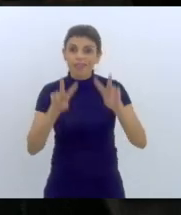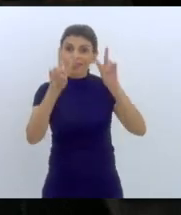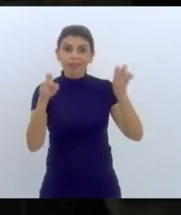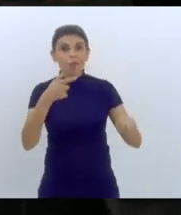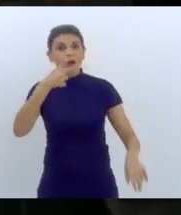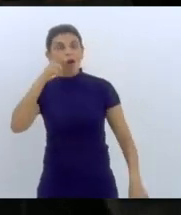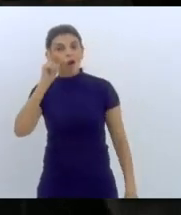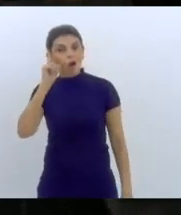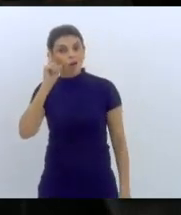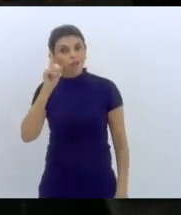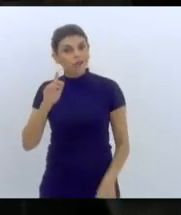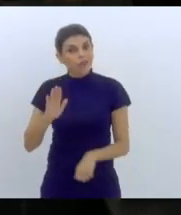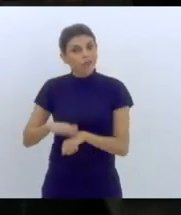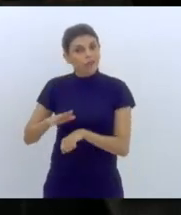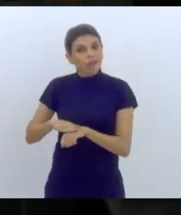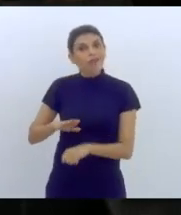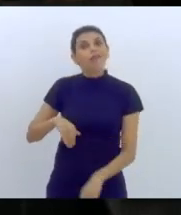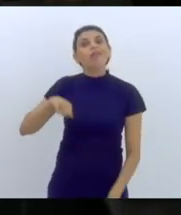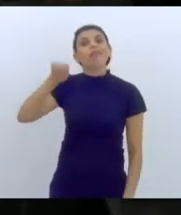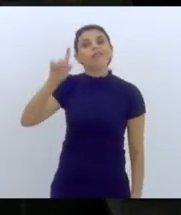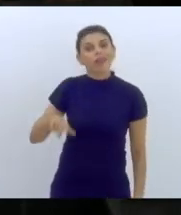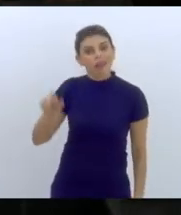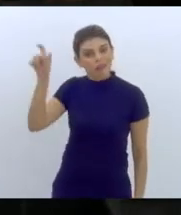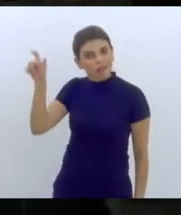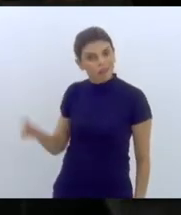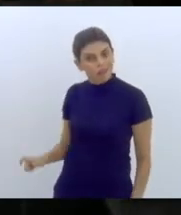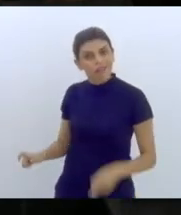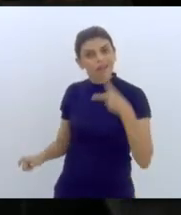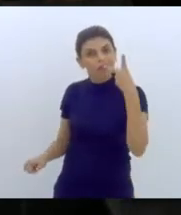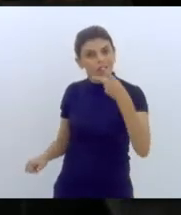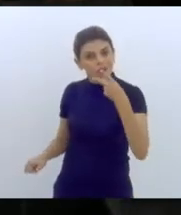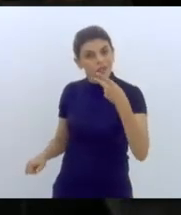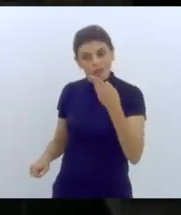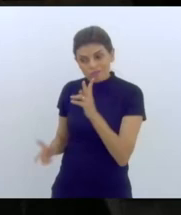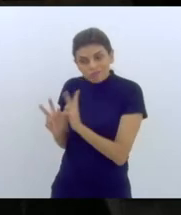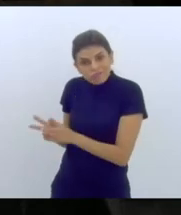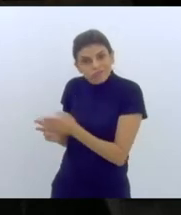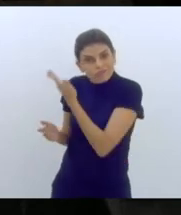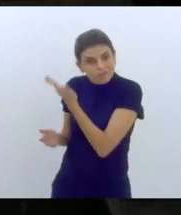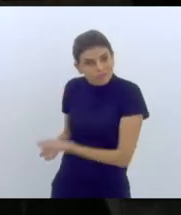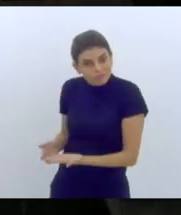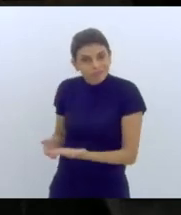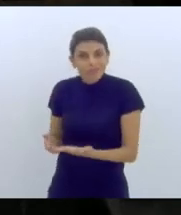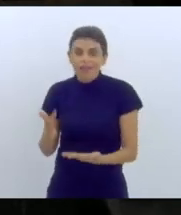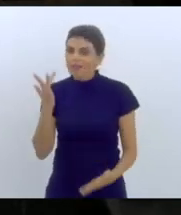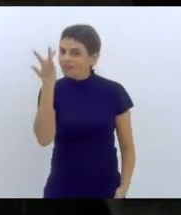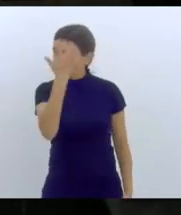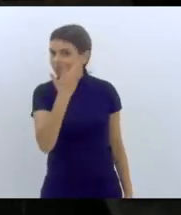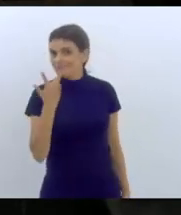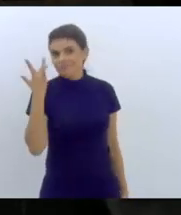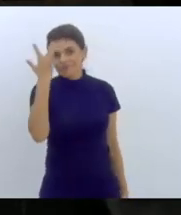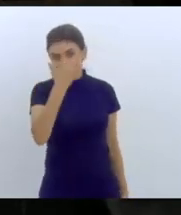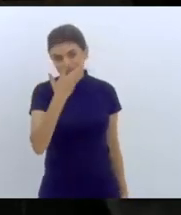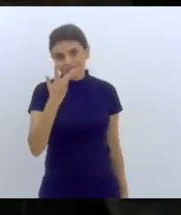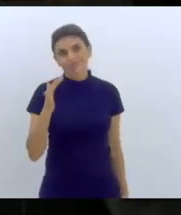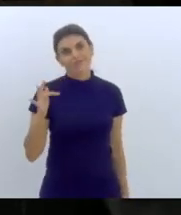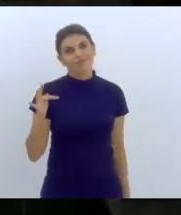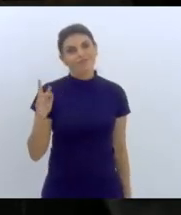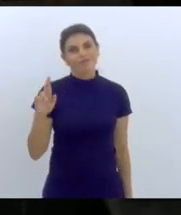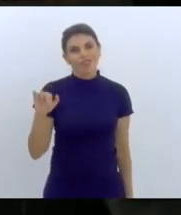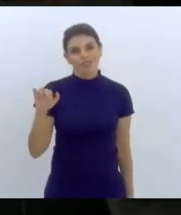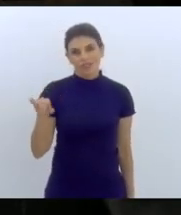ontem foi nada mais, nada menos que o ministro da Fazenda, Fernando